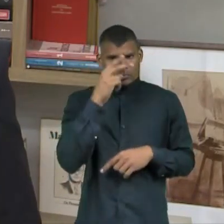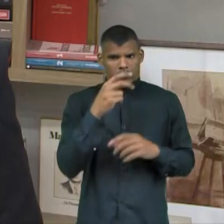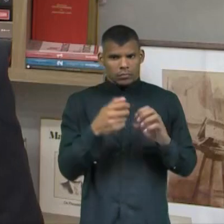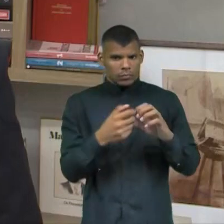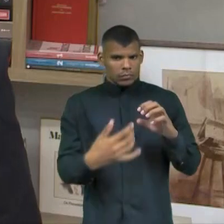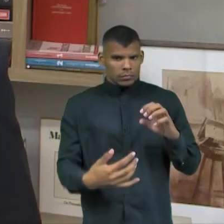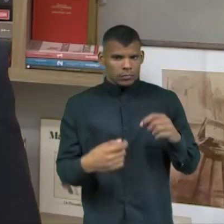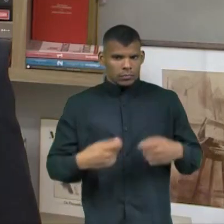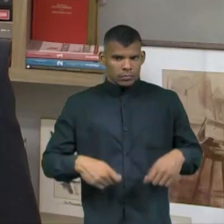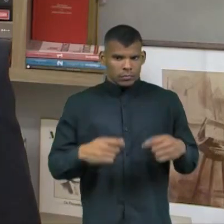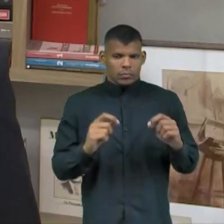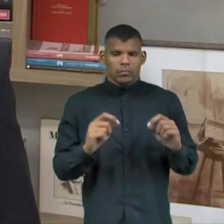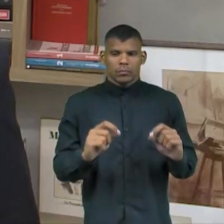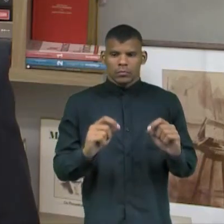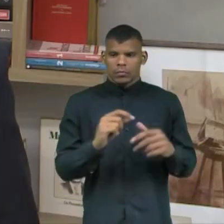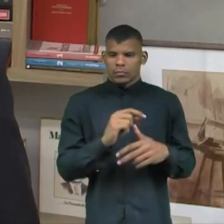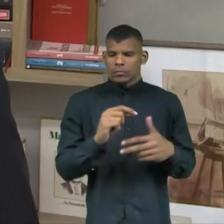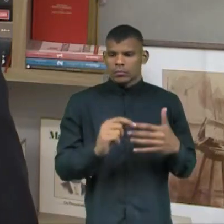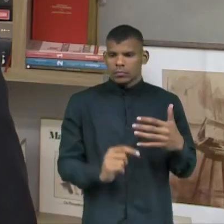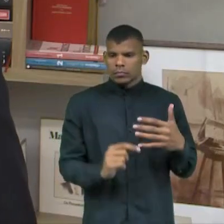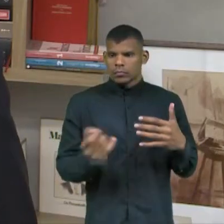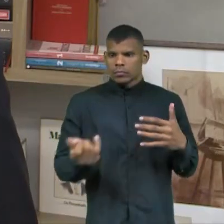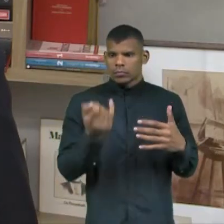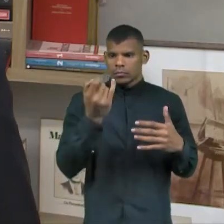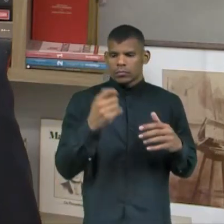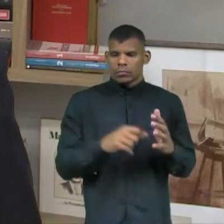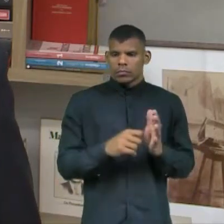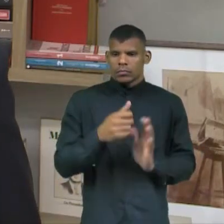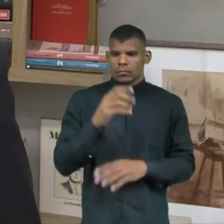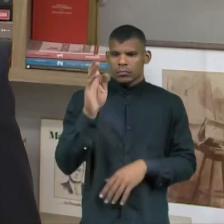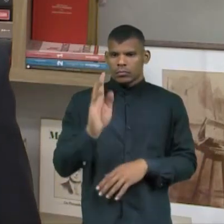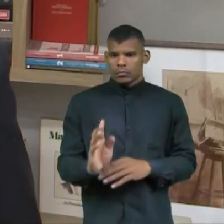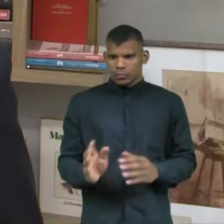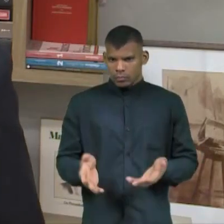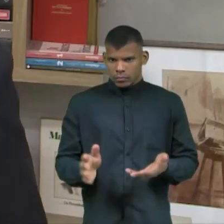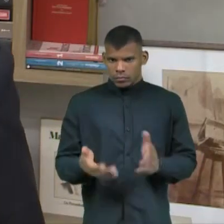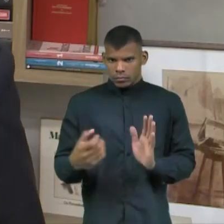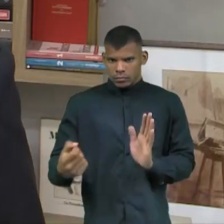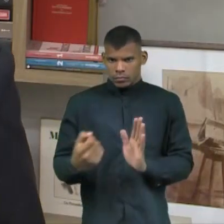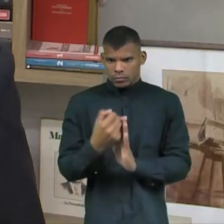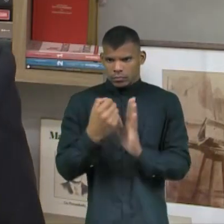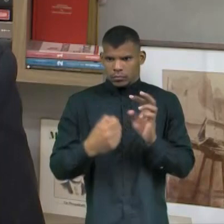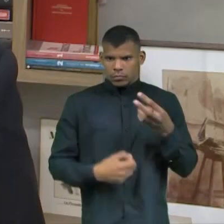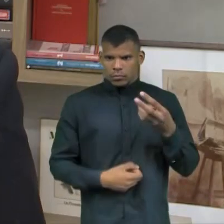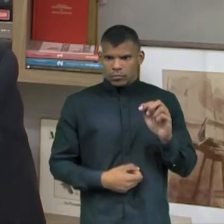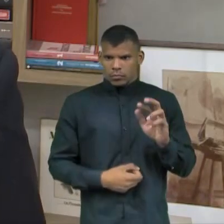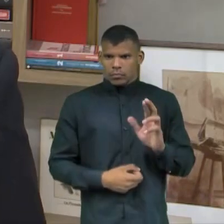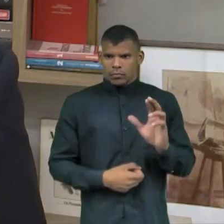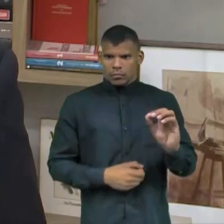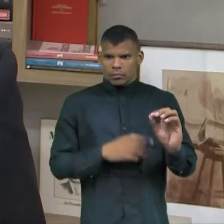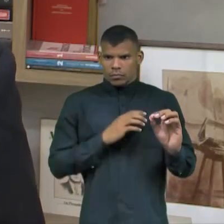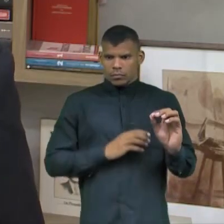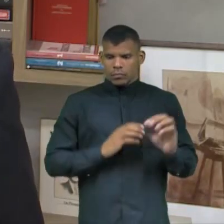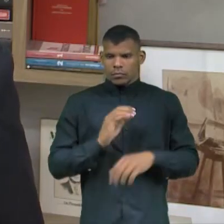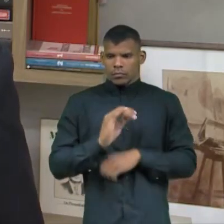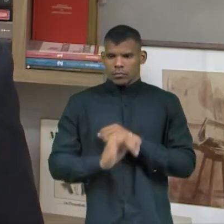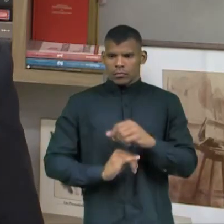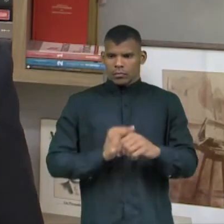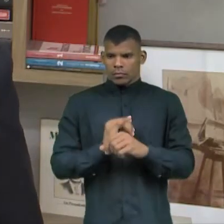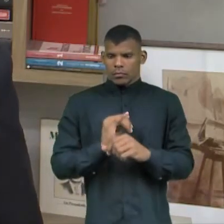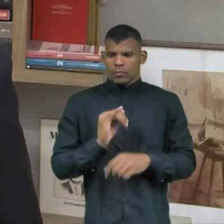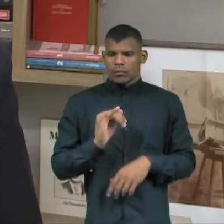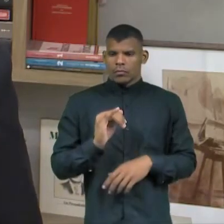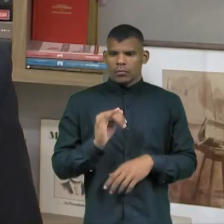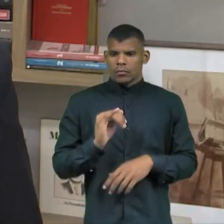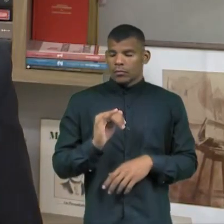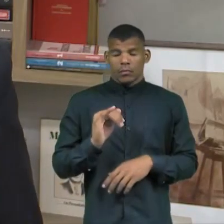questões, alguns pontos que são importantes. Primeiro, o Brasil já tem uma regulamentação como poucos países, inclusive, tratando da matéria. O